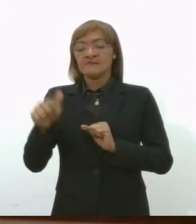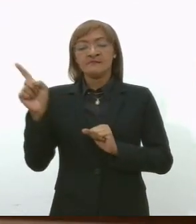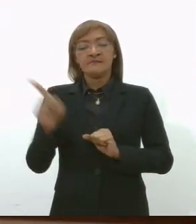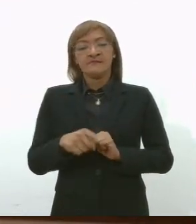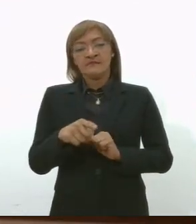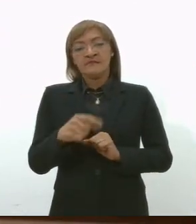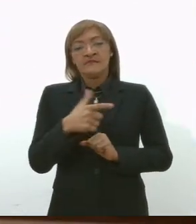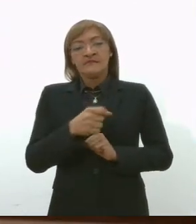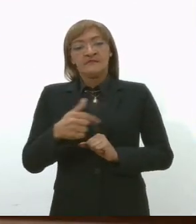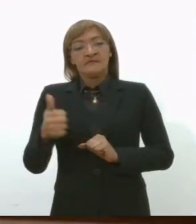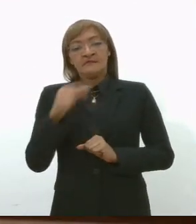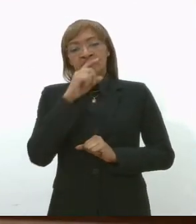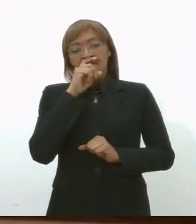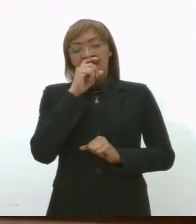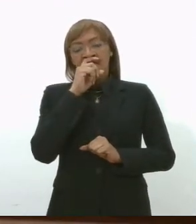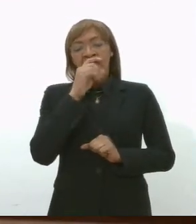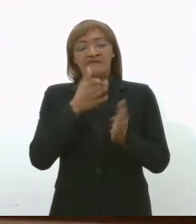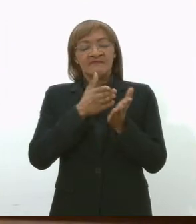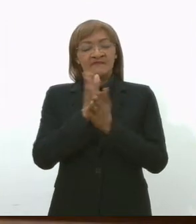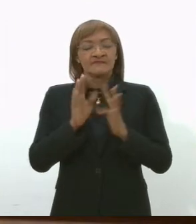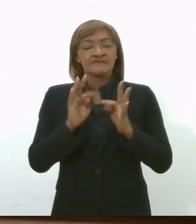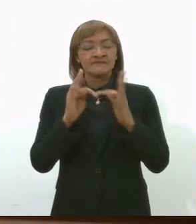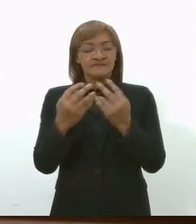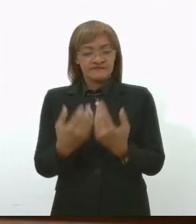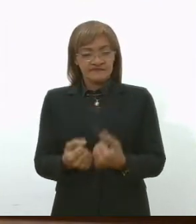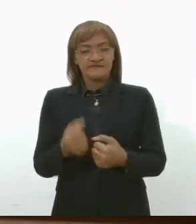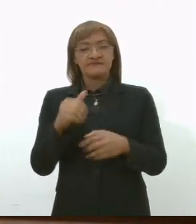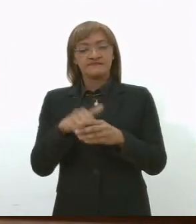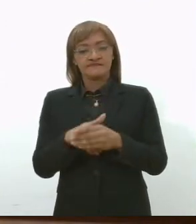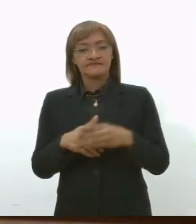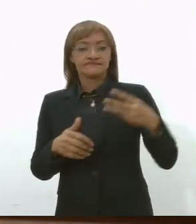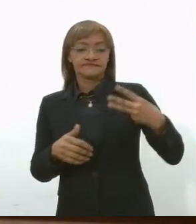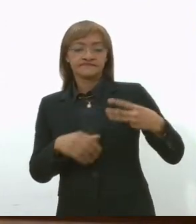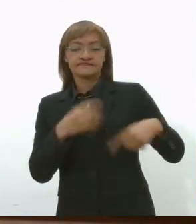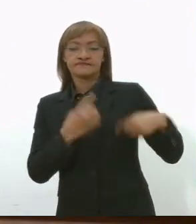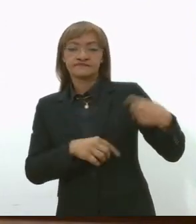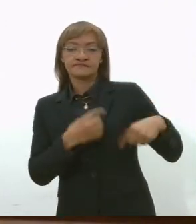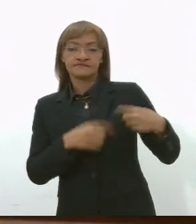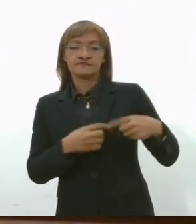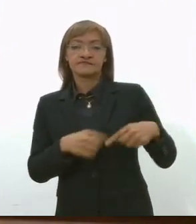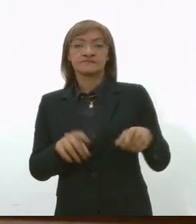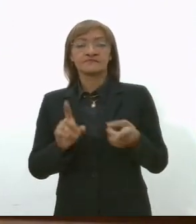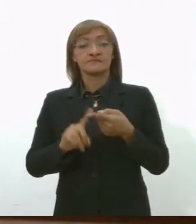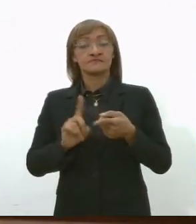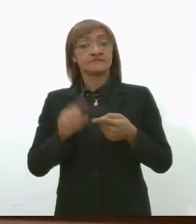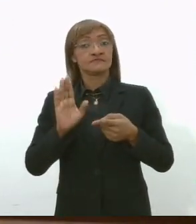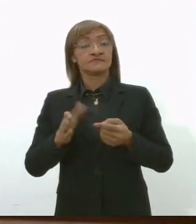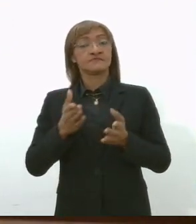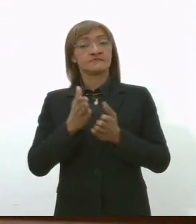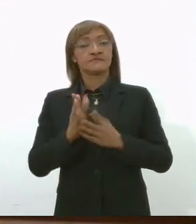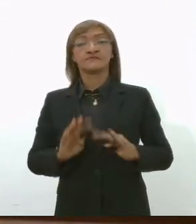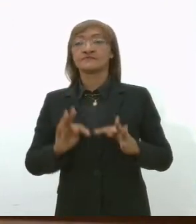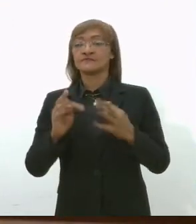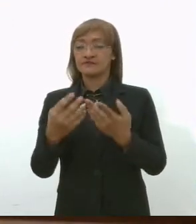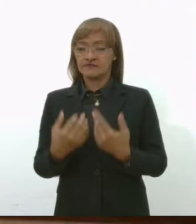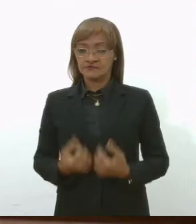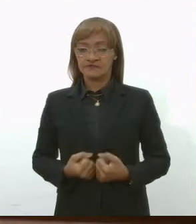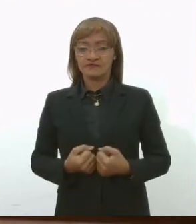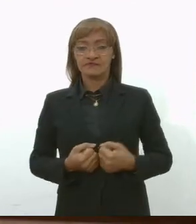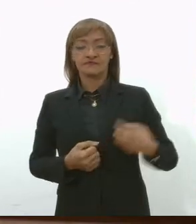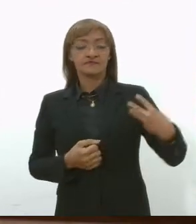287/2021, o qual foi aprovado por unanimidade em terceira discussão. Também foram discutidos e aprovados por unanimidade em terceira discussão